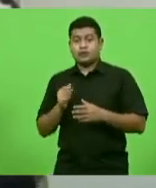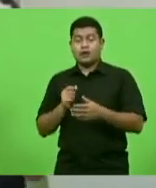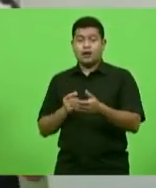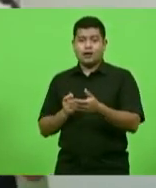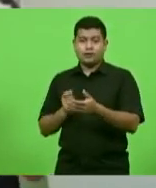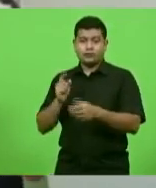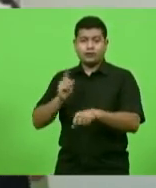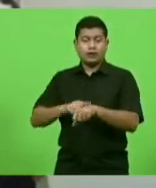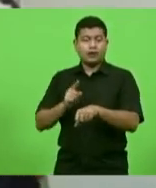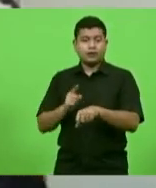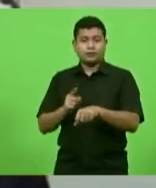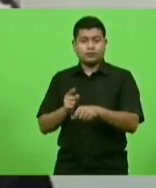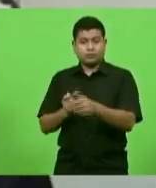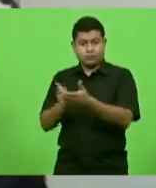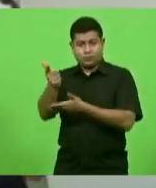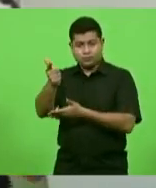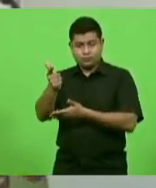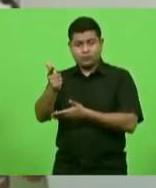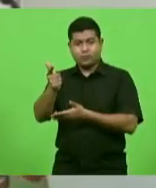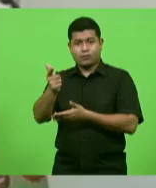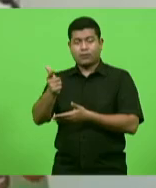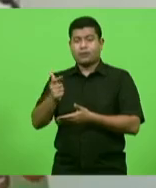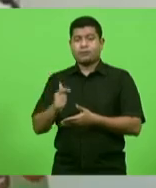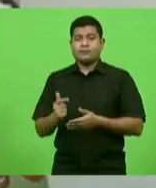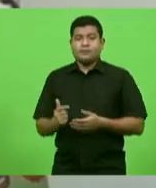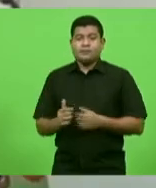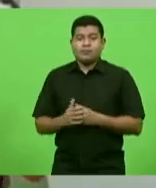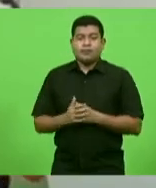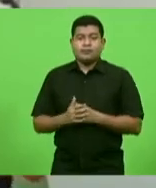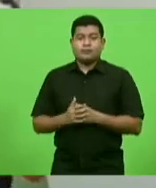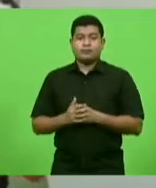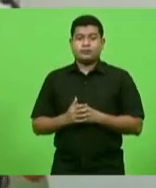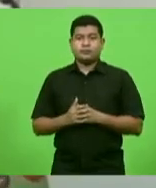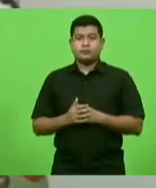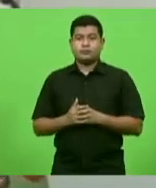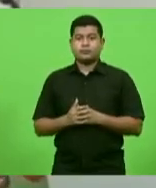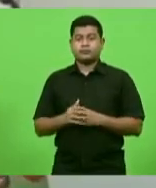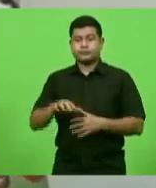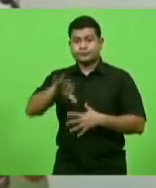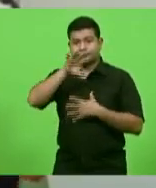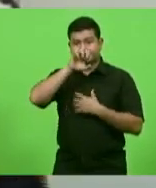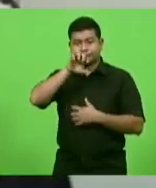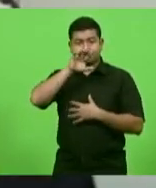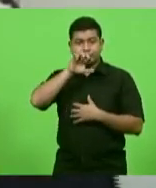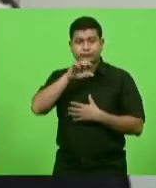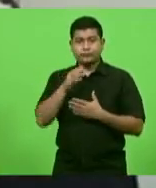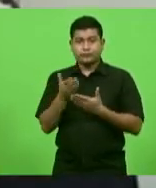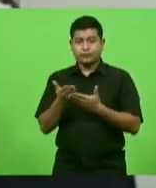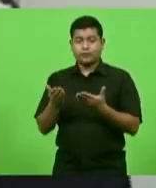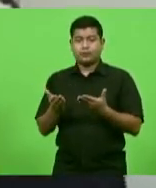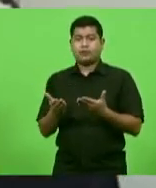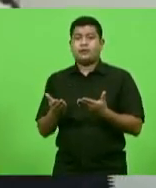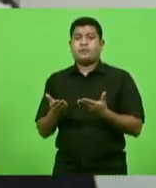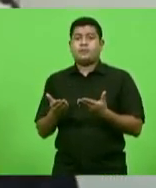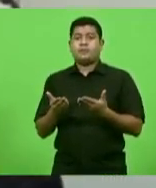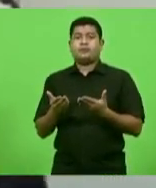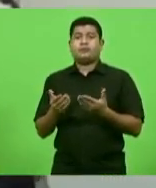contratação e do pagamento Acerca das condições de fornecimento dos ventiladores pulmonares